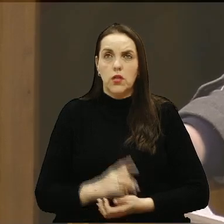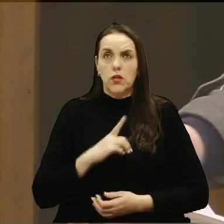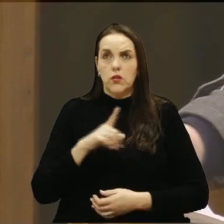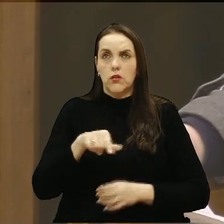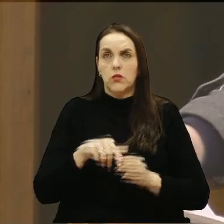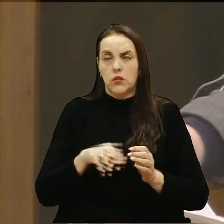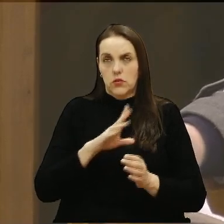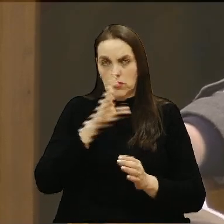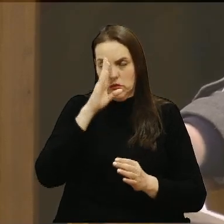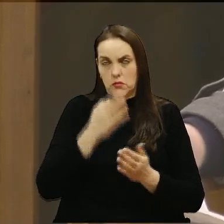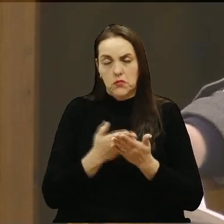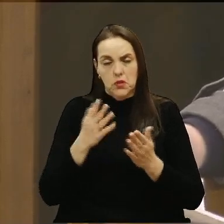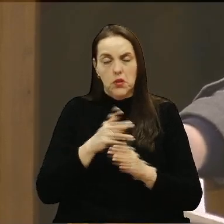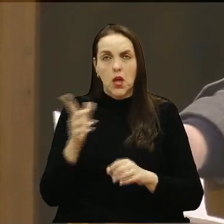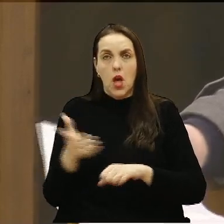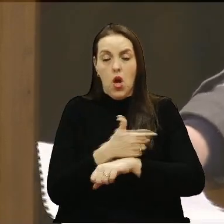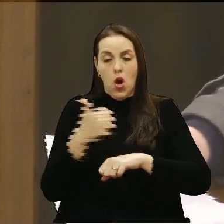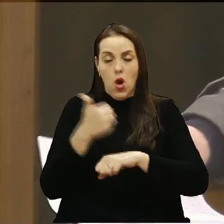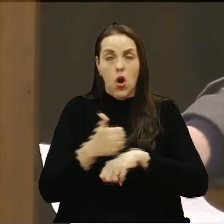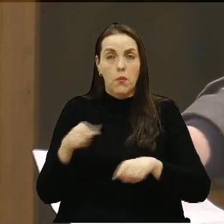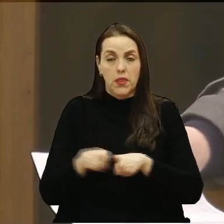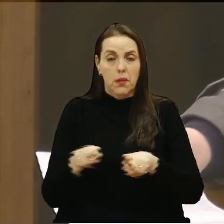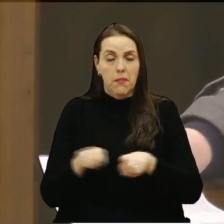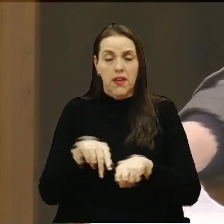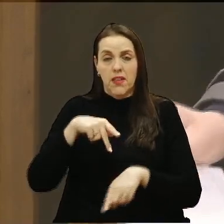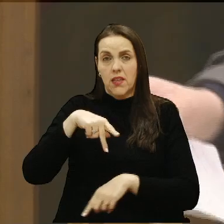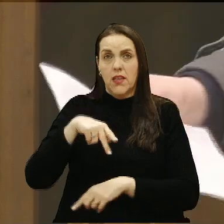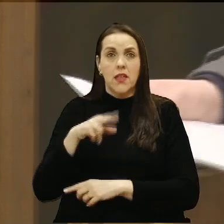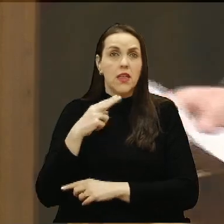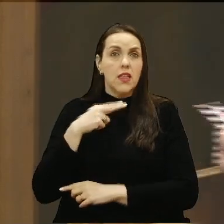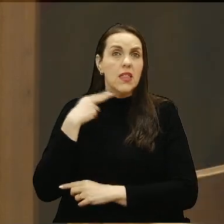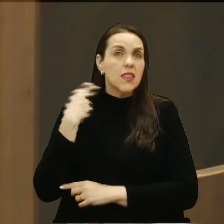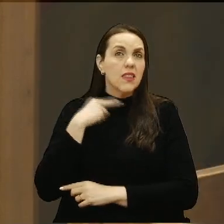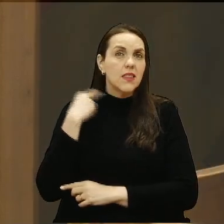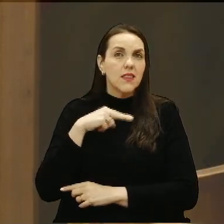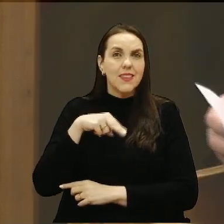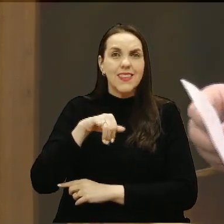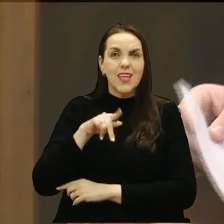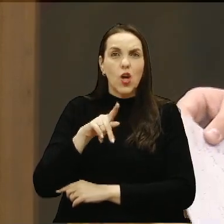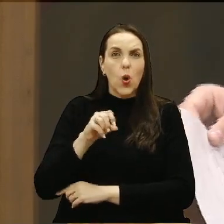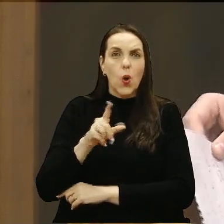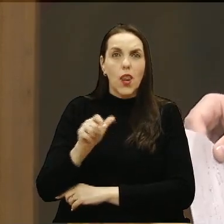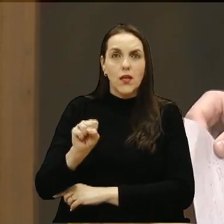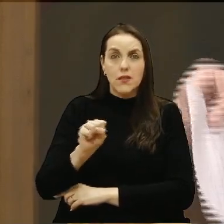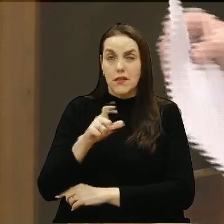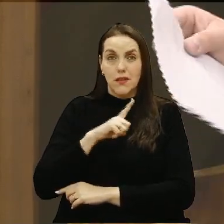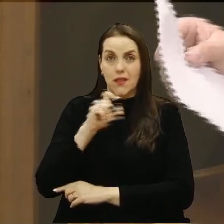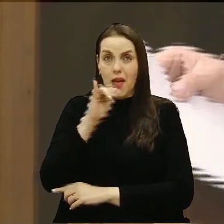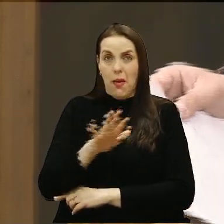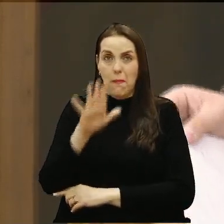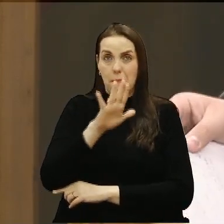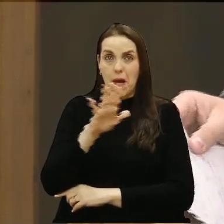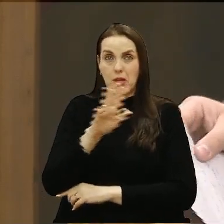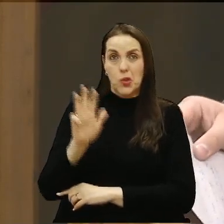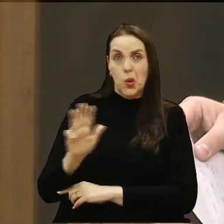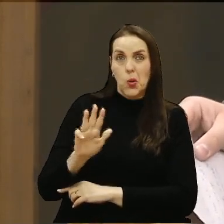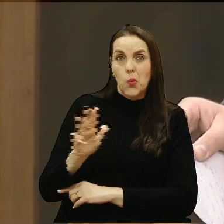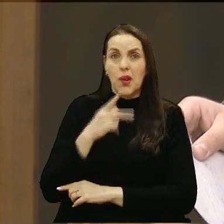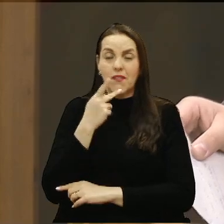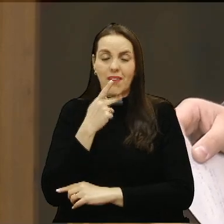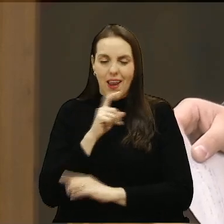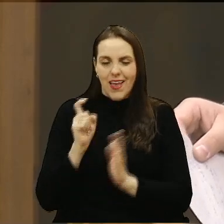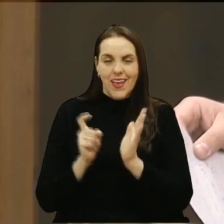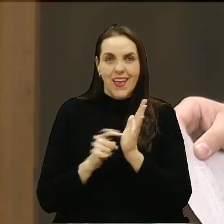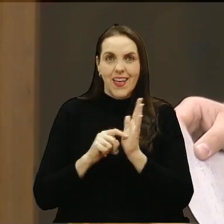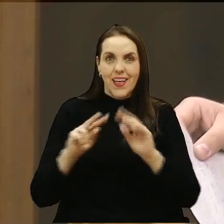dele, porque sabe que a imagem dele tem credibilidade, assim como a do Nicolas. Ninguém vai ver um golpe, ninguém vai cair num golpe com a imagem do Lula, né? O Lula dizendo assim, olha, clique aqui nesse link,